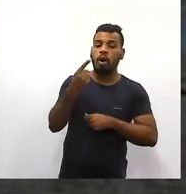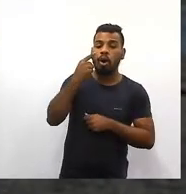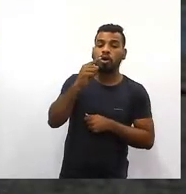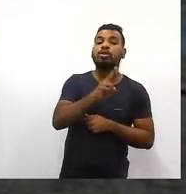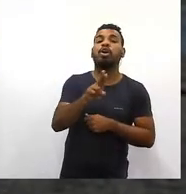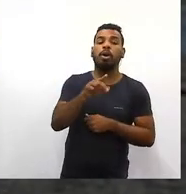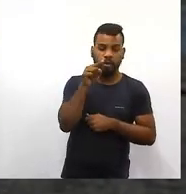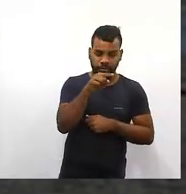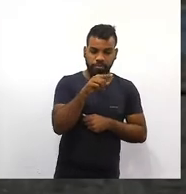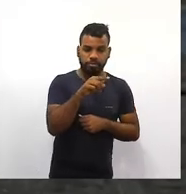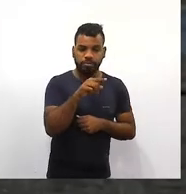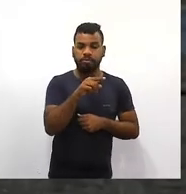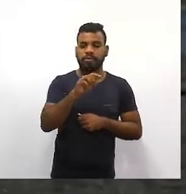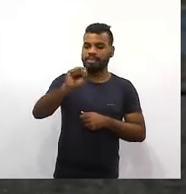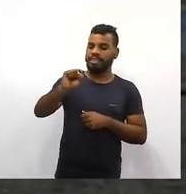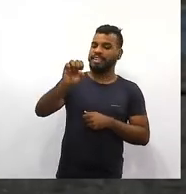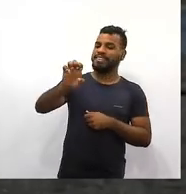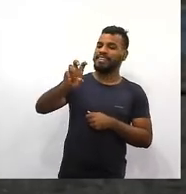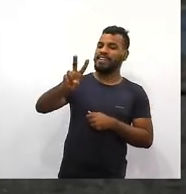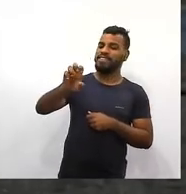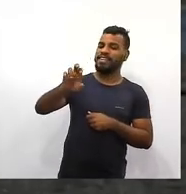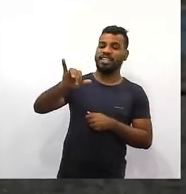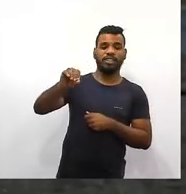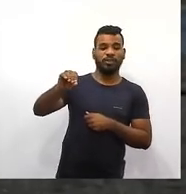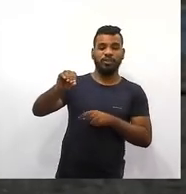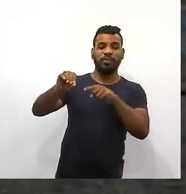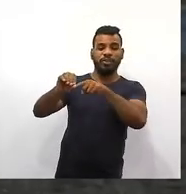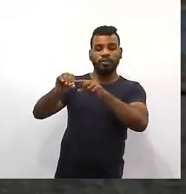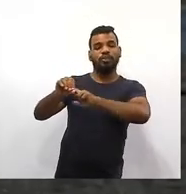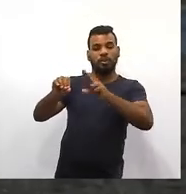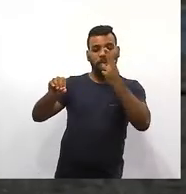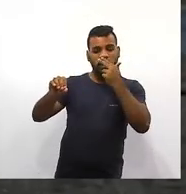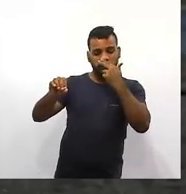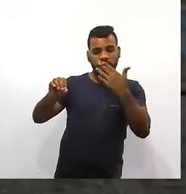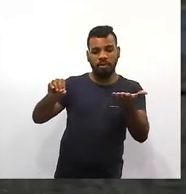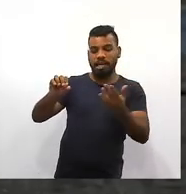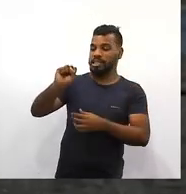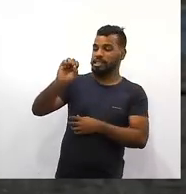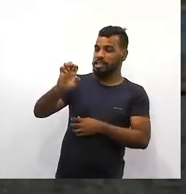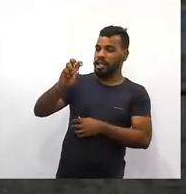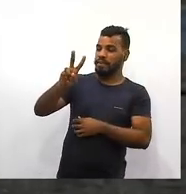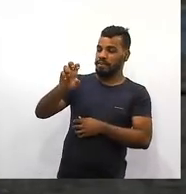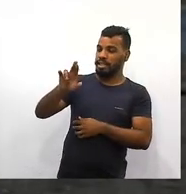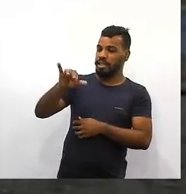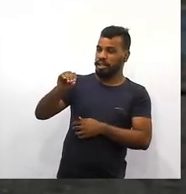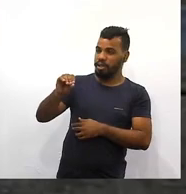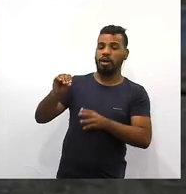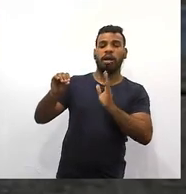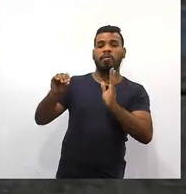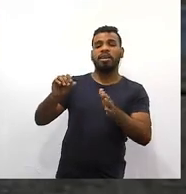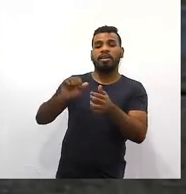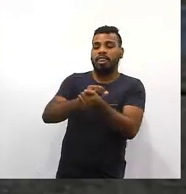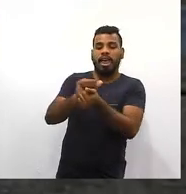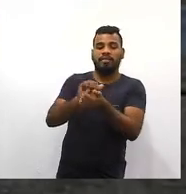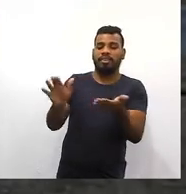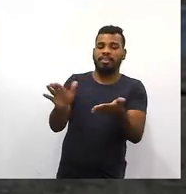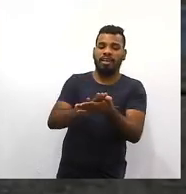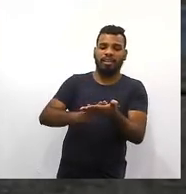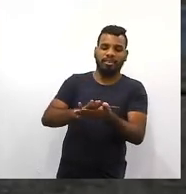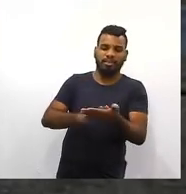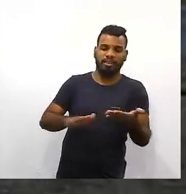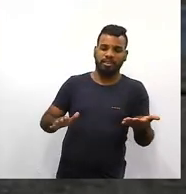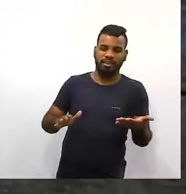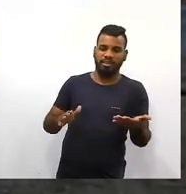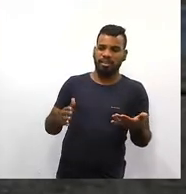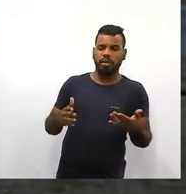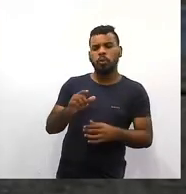dele, gente. Severino Lavrador, irmão das almas. Severino Lavrador, mas já não lava. Mas já não lavra.